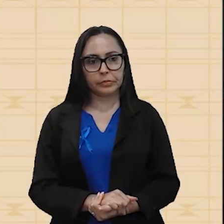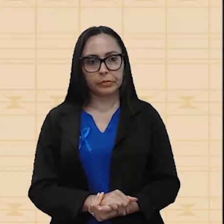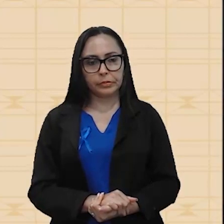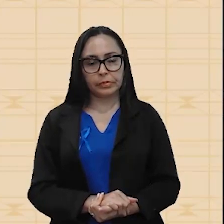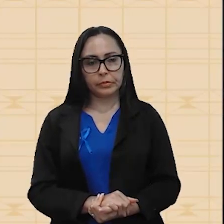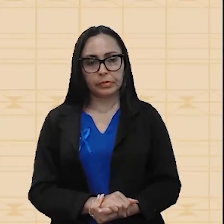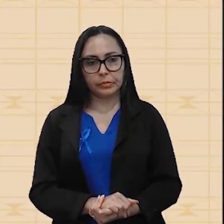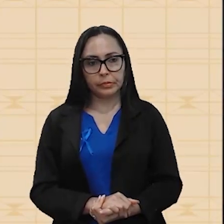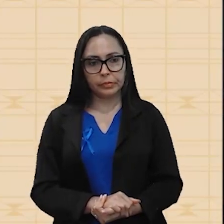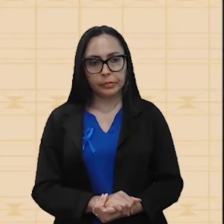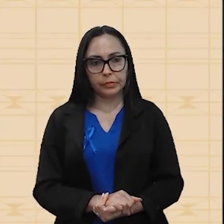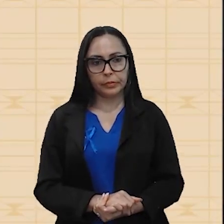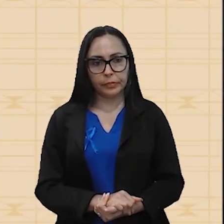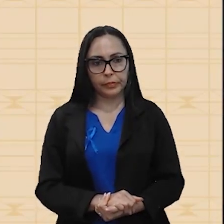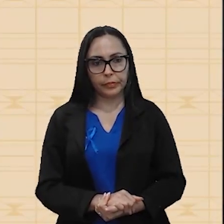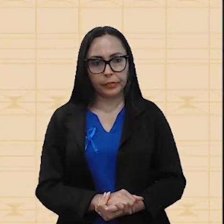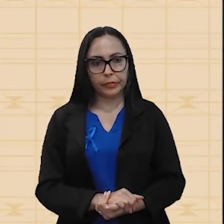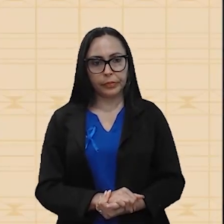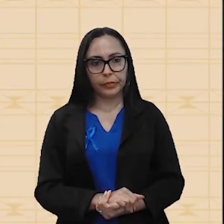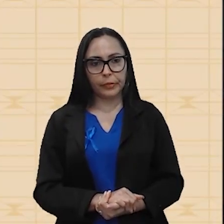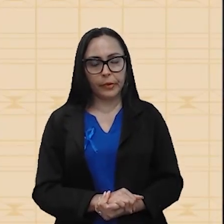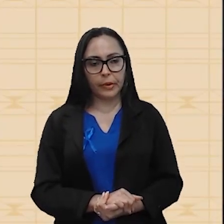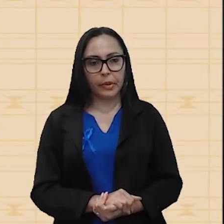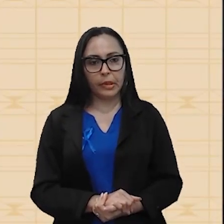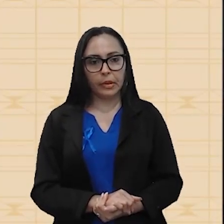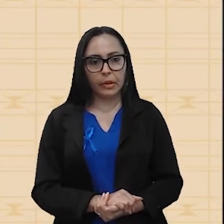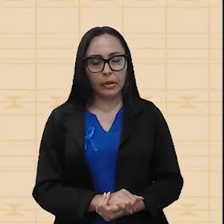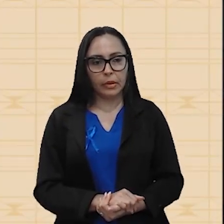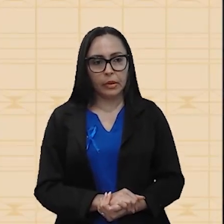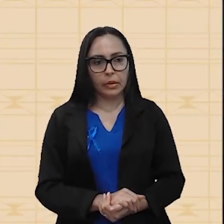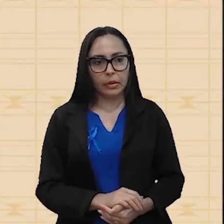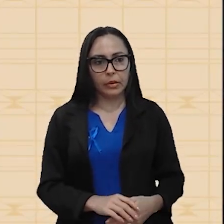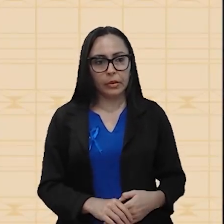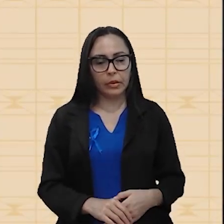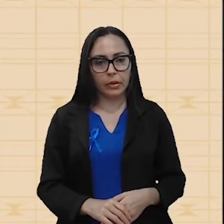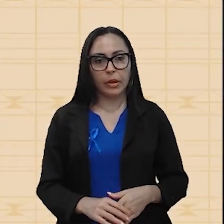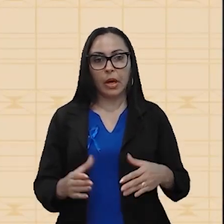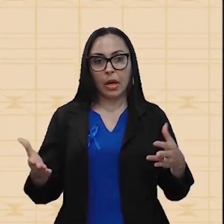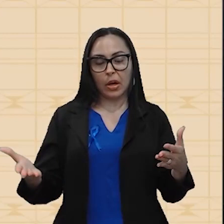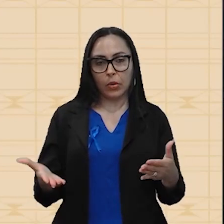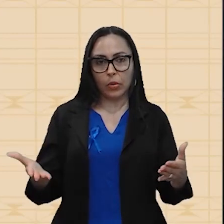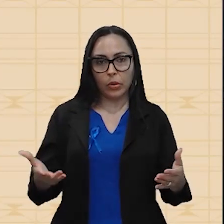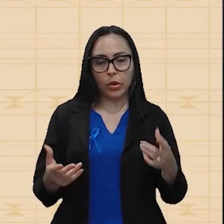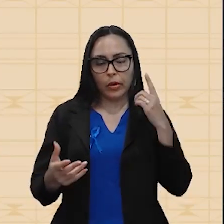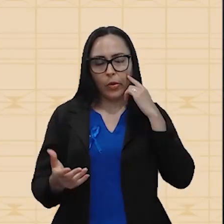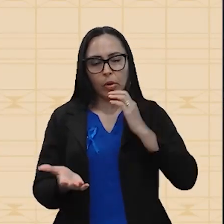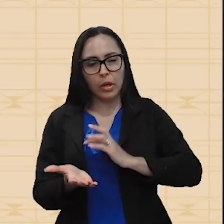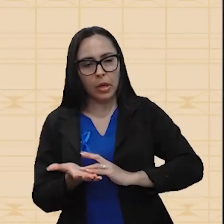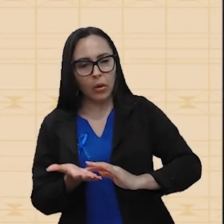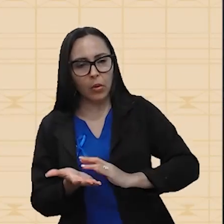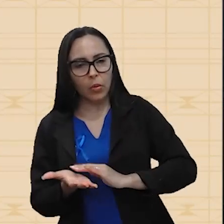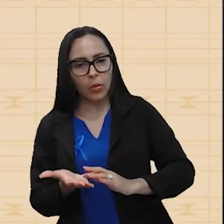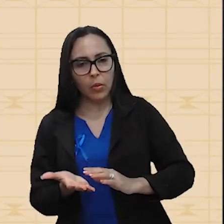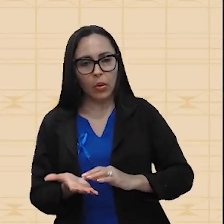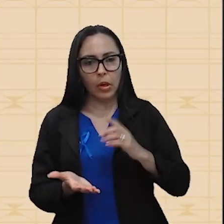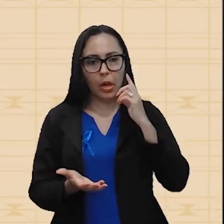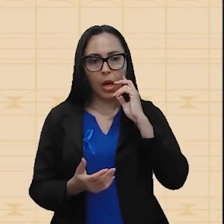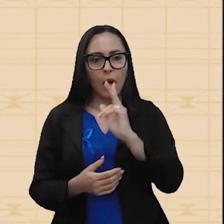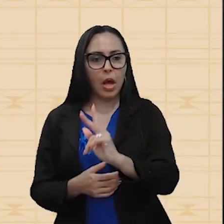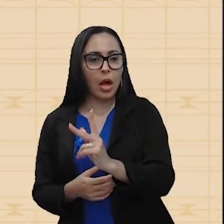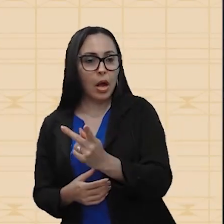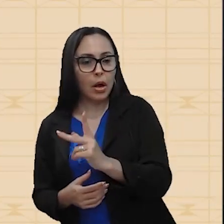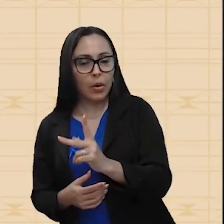quadrado, 3L ao quadrado. Muito bem. Agora, gente, eu vou calcular essa altura do triângulo equilátero, que